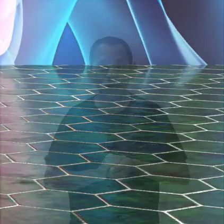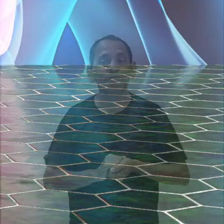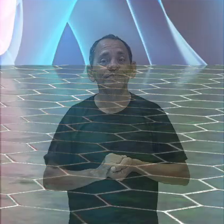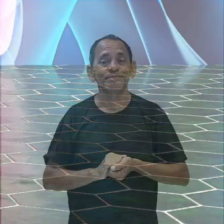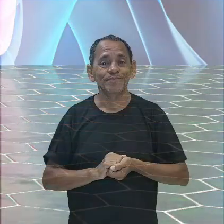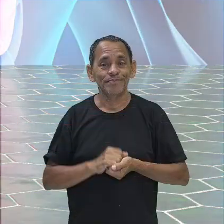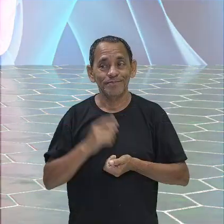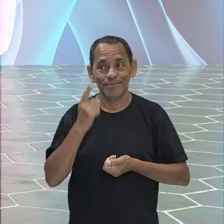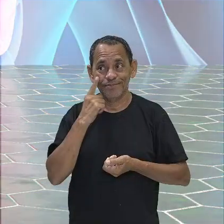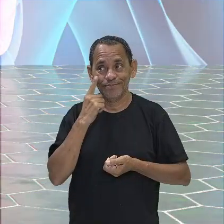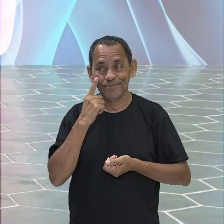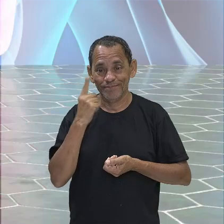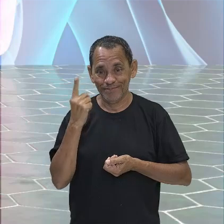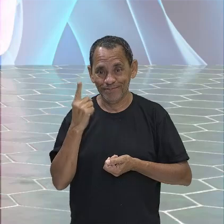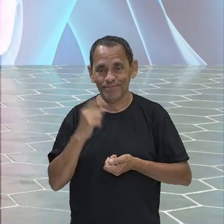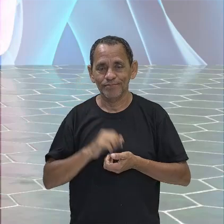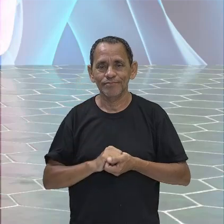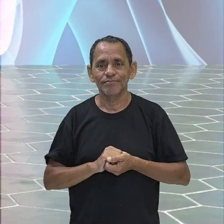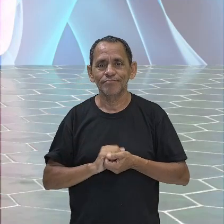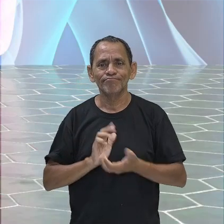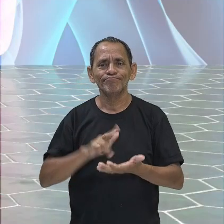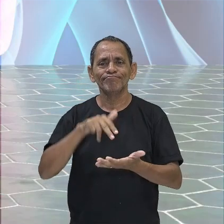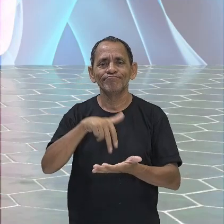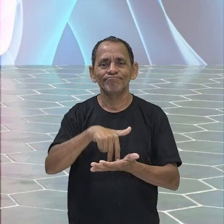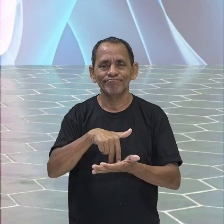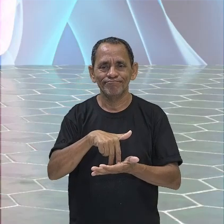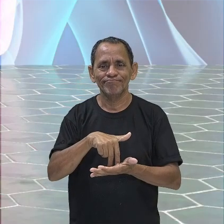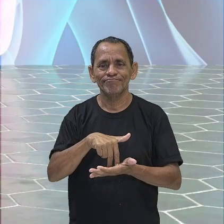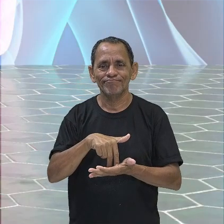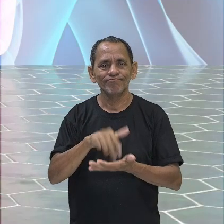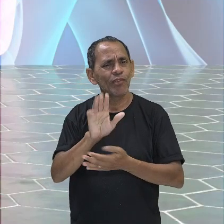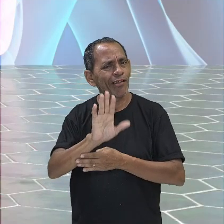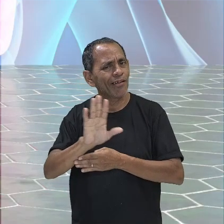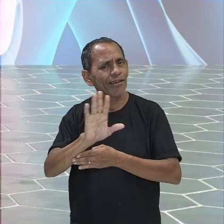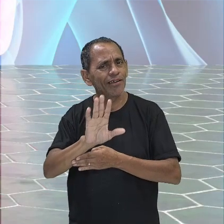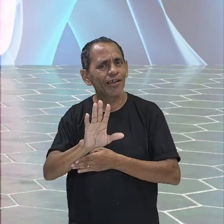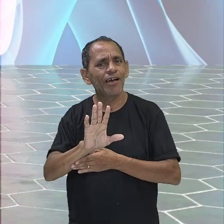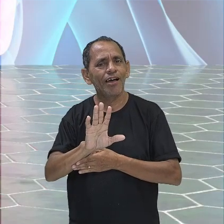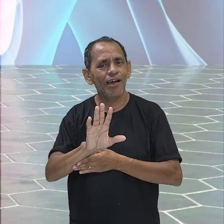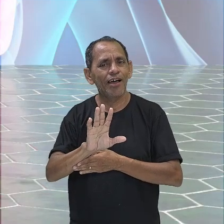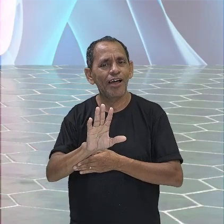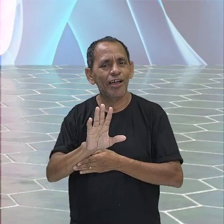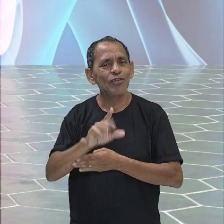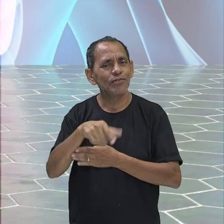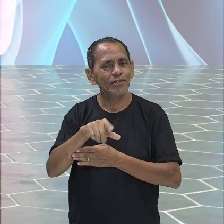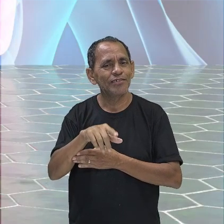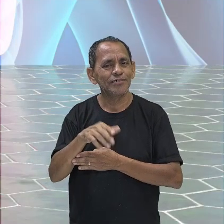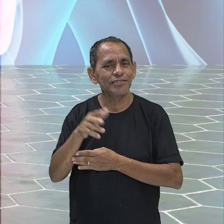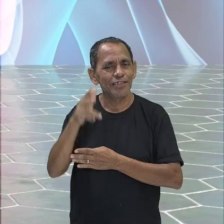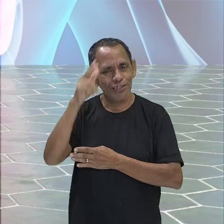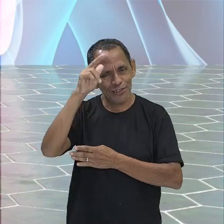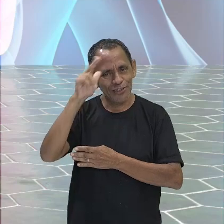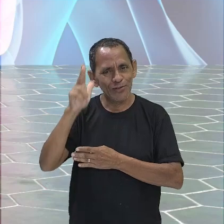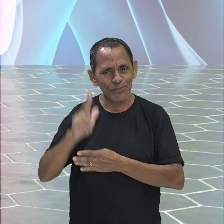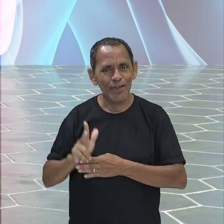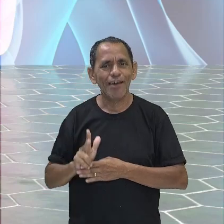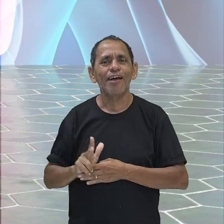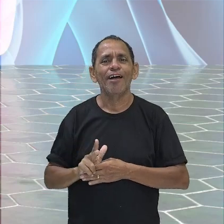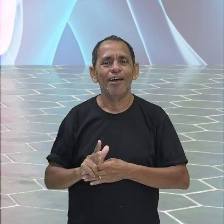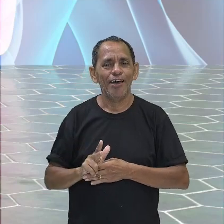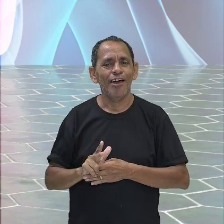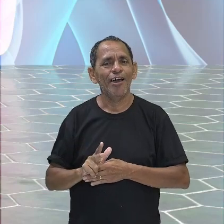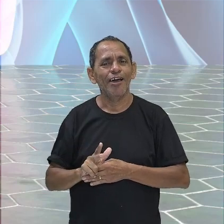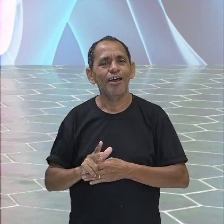Vejam vocês, olha, onde eu estou, como vocês já estão espertos em saber reconhecer, né,